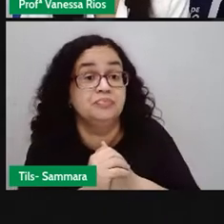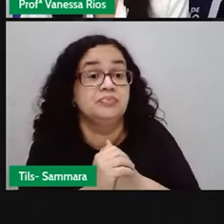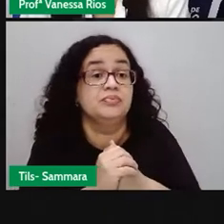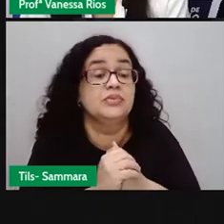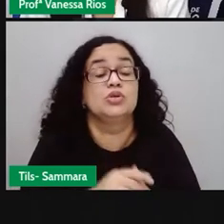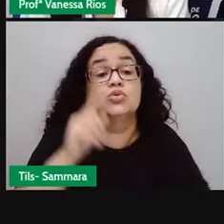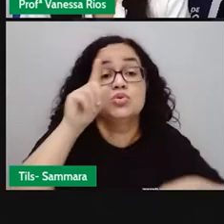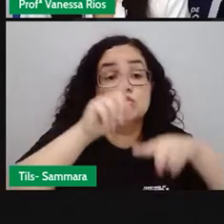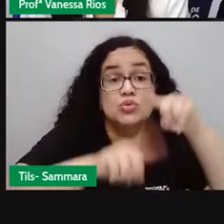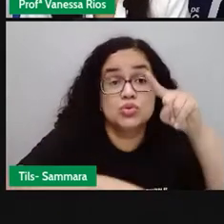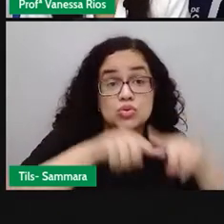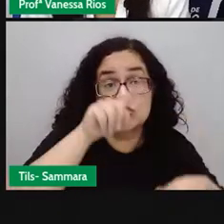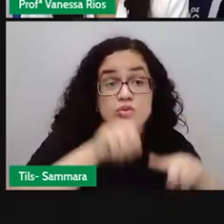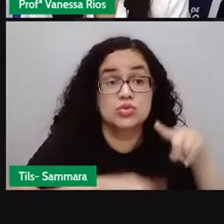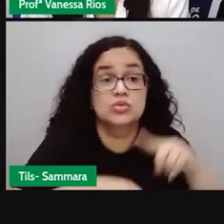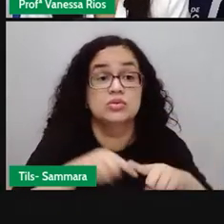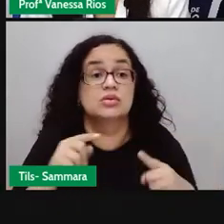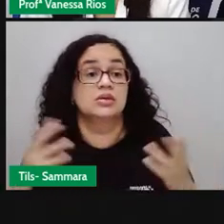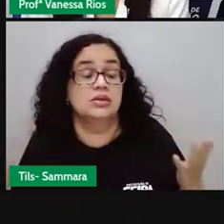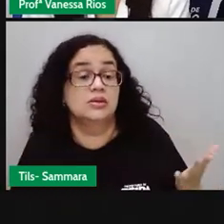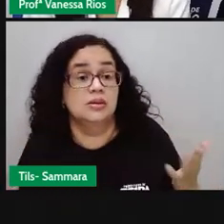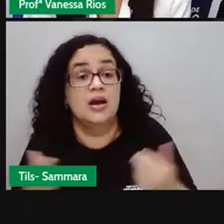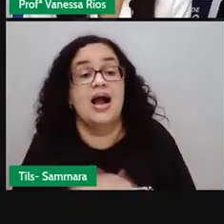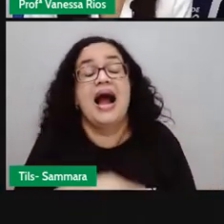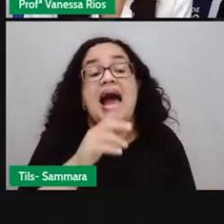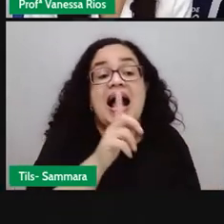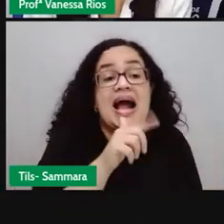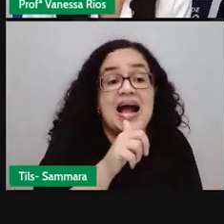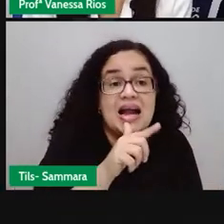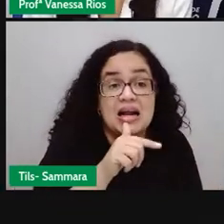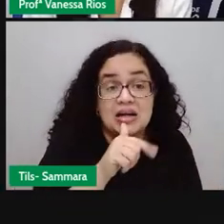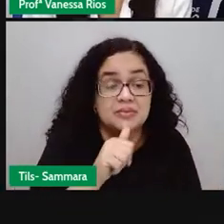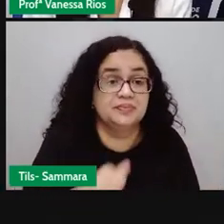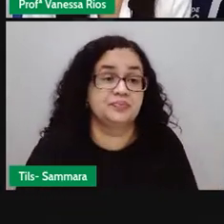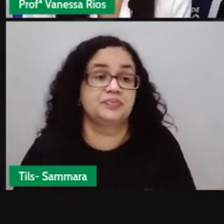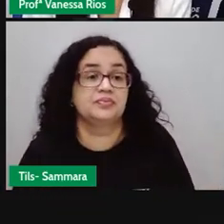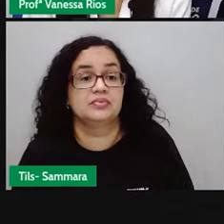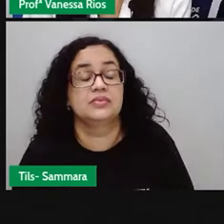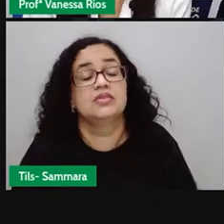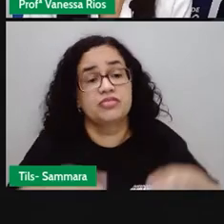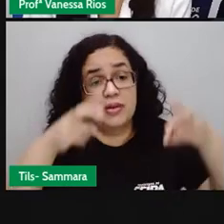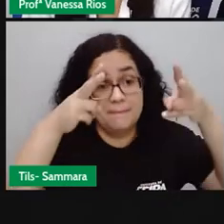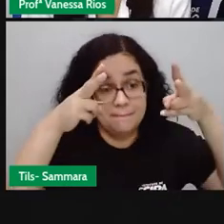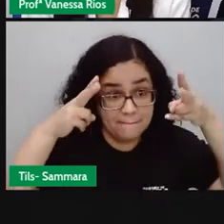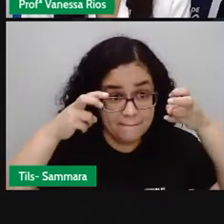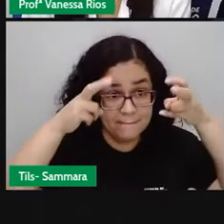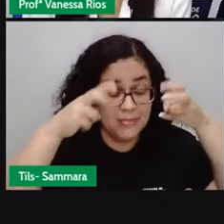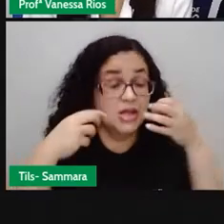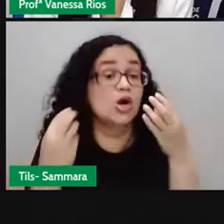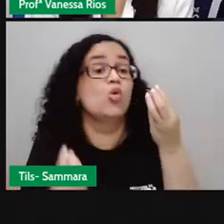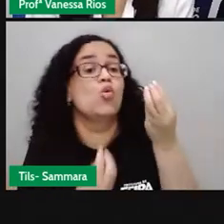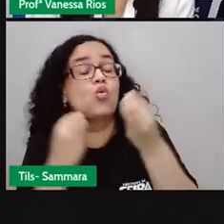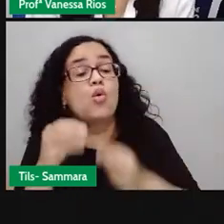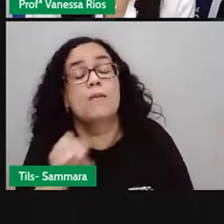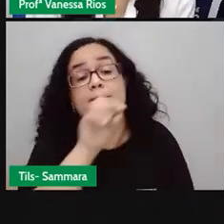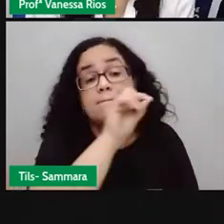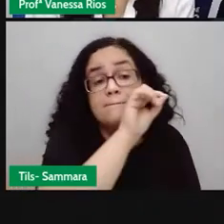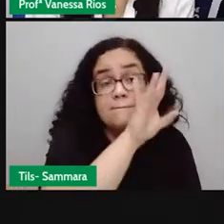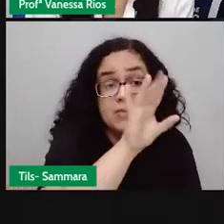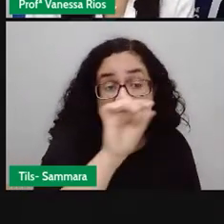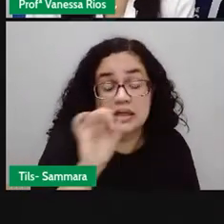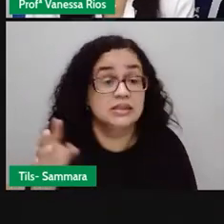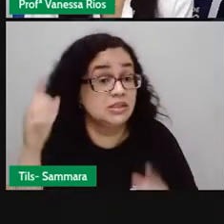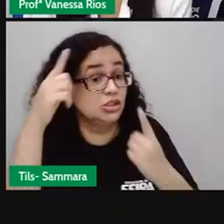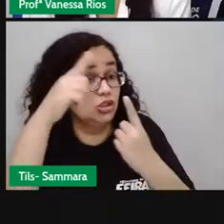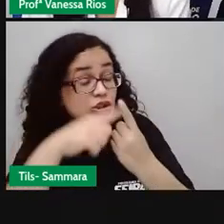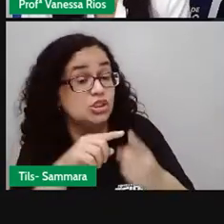dos objetos quando eles são inseridos na água. E a gente vai perceber como cada tipo de